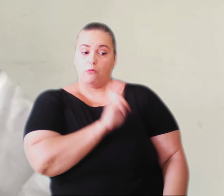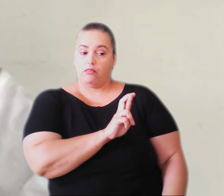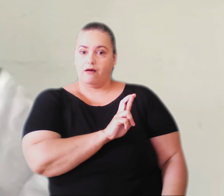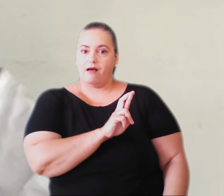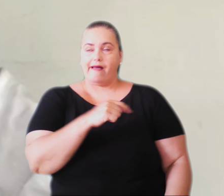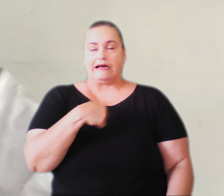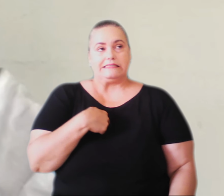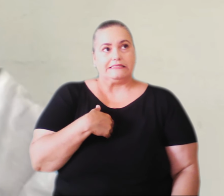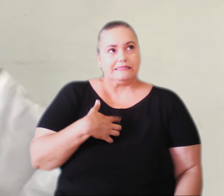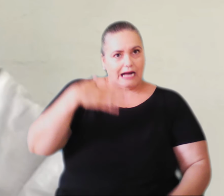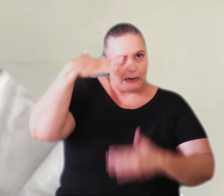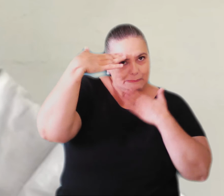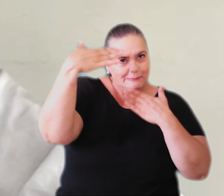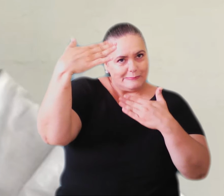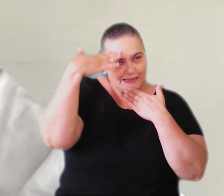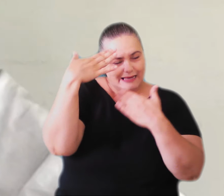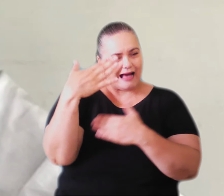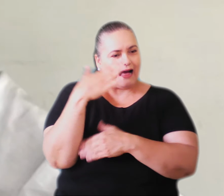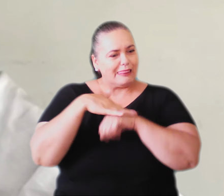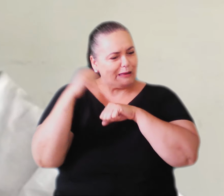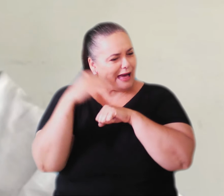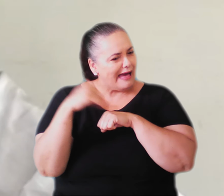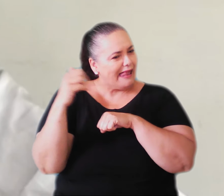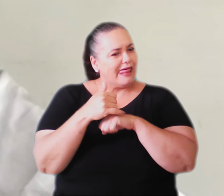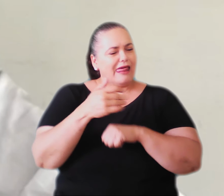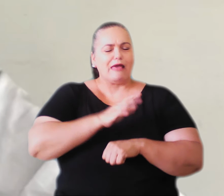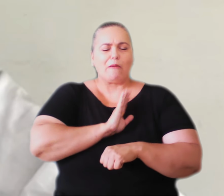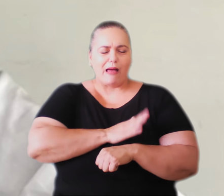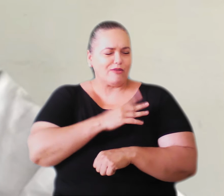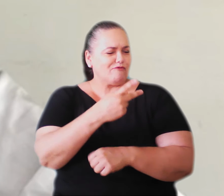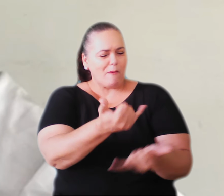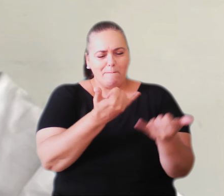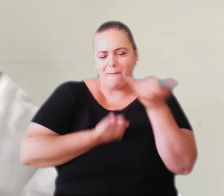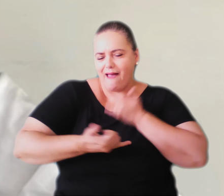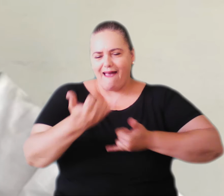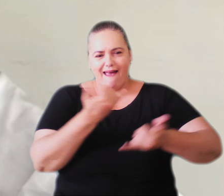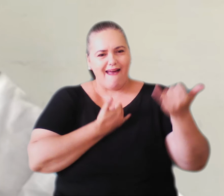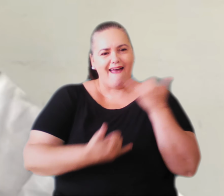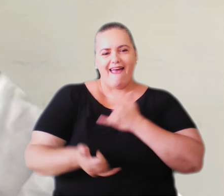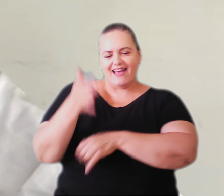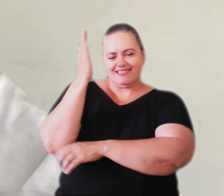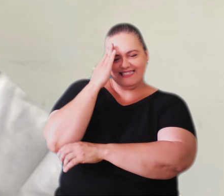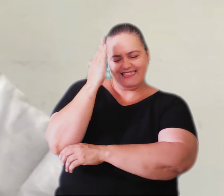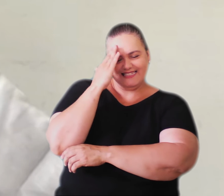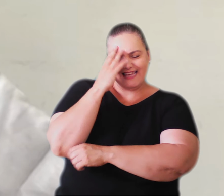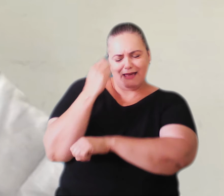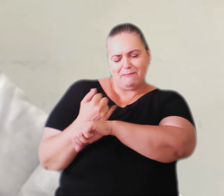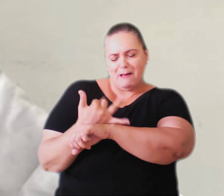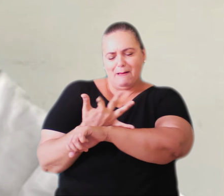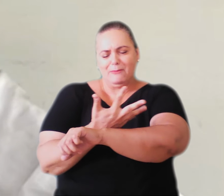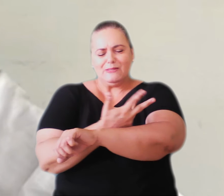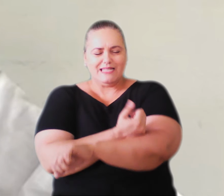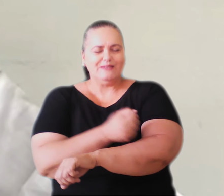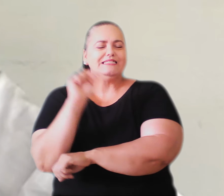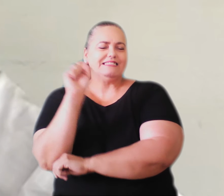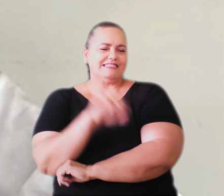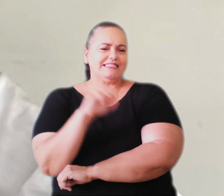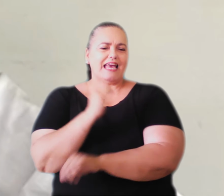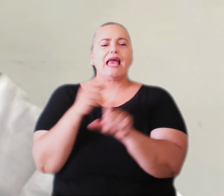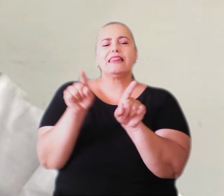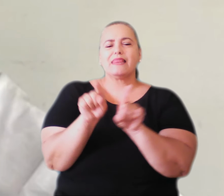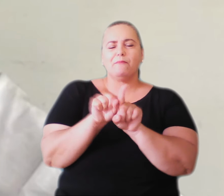Chiquito, querido, muito obrigado das tuas palavras. Eu sei que vêm do coração. Eu sei que elas vêm da emoção e também